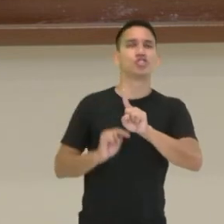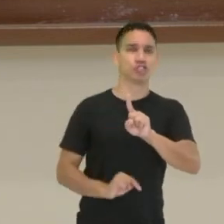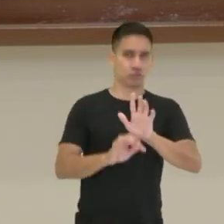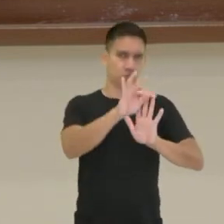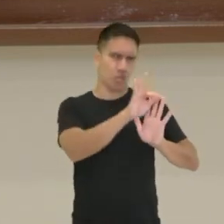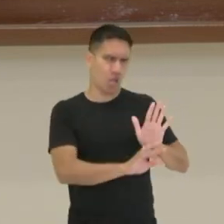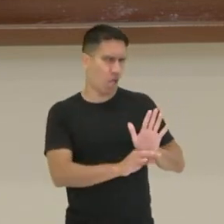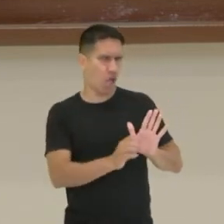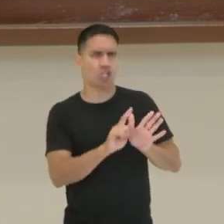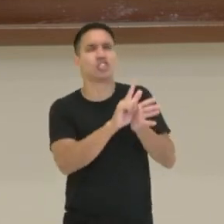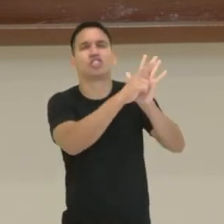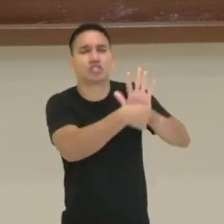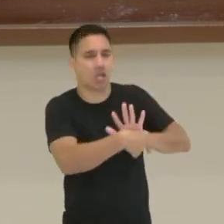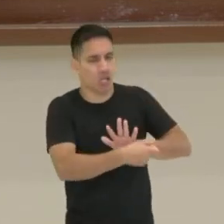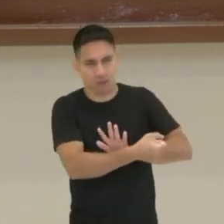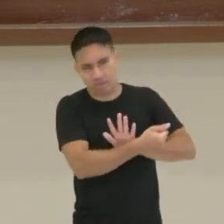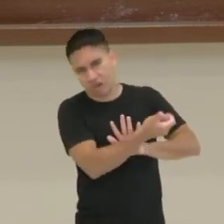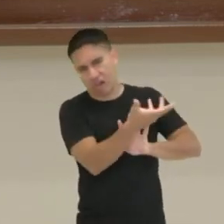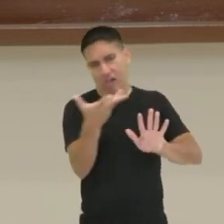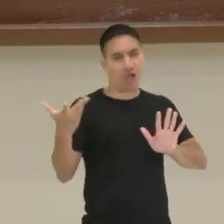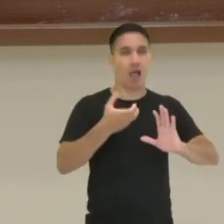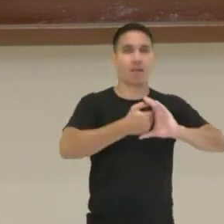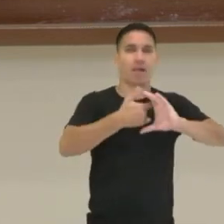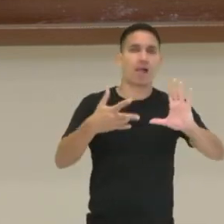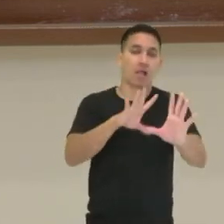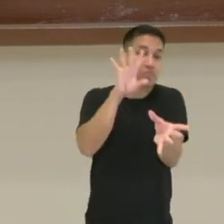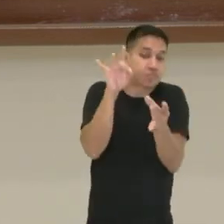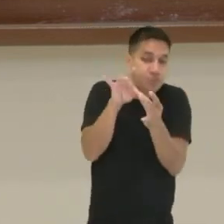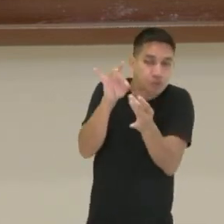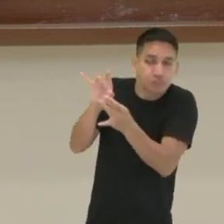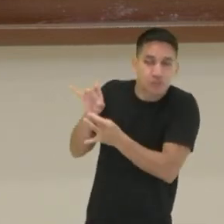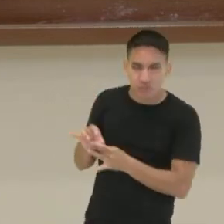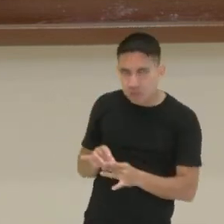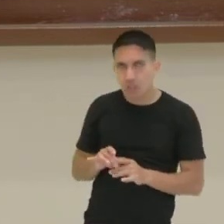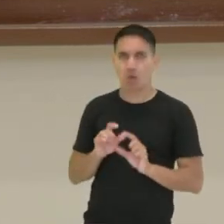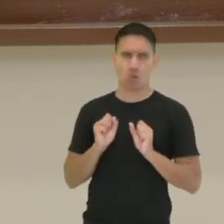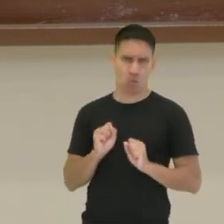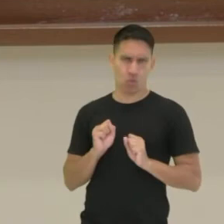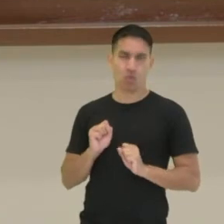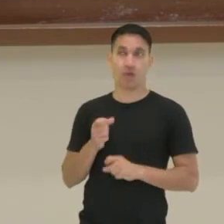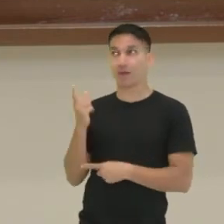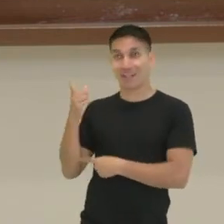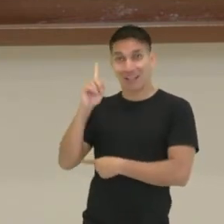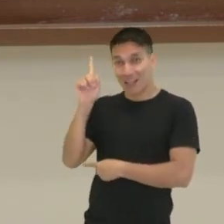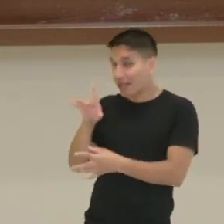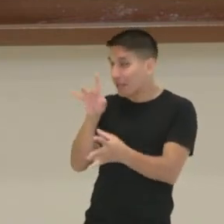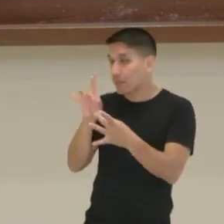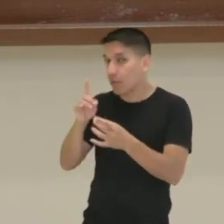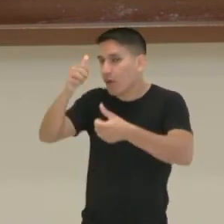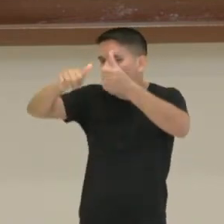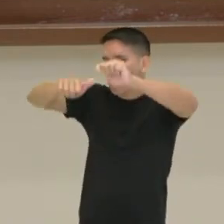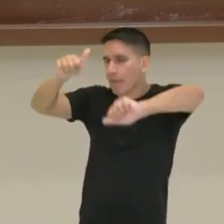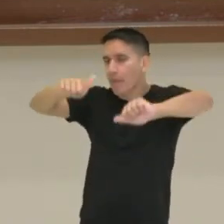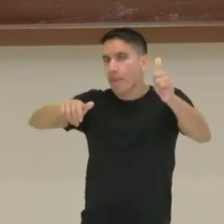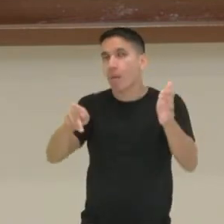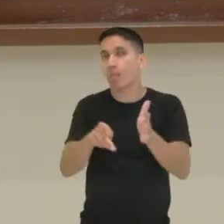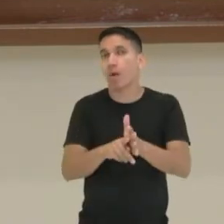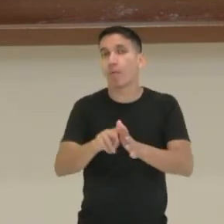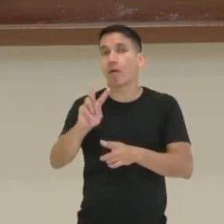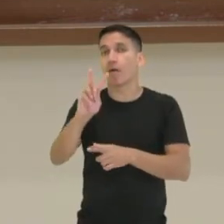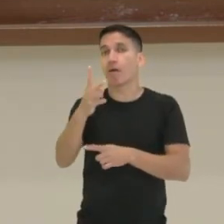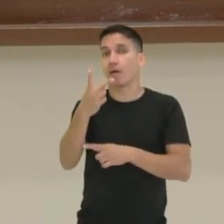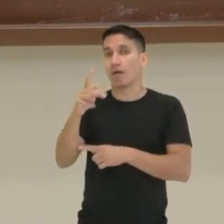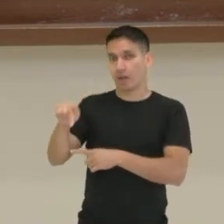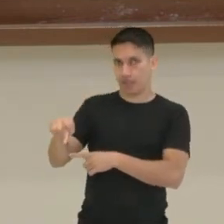algum gênero textual com características de determinados gêneros textuais específicos, nesse caso estamos analisando as histórias em quadrinhos